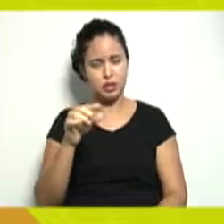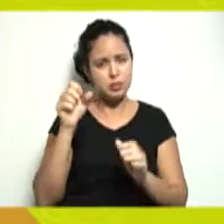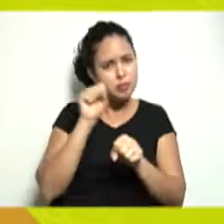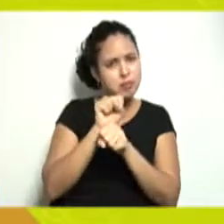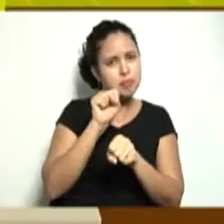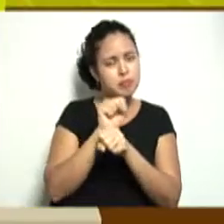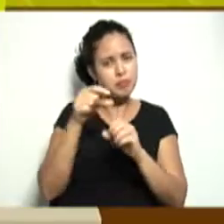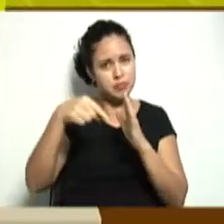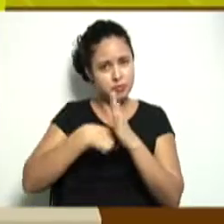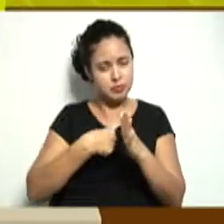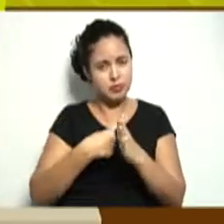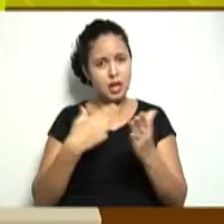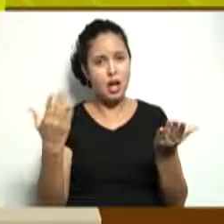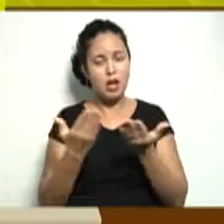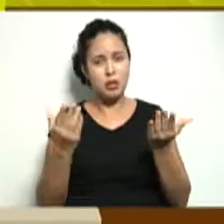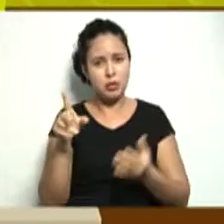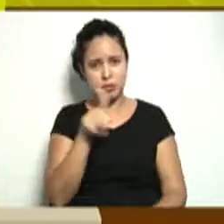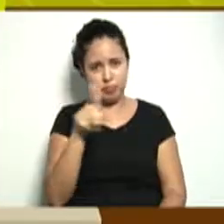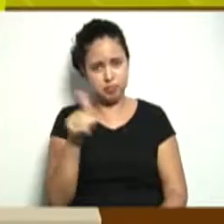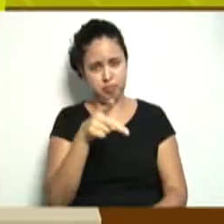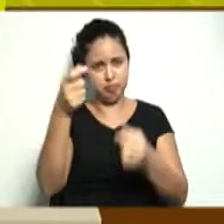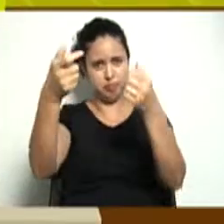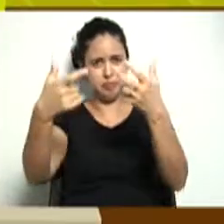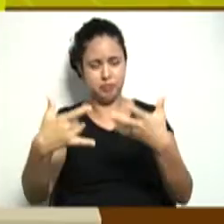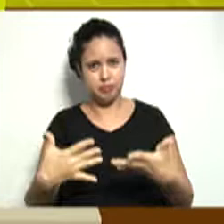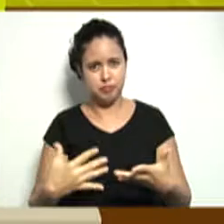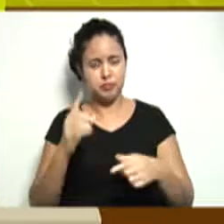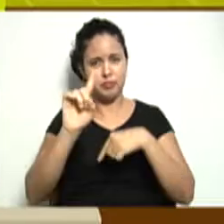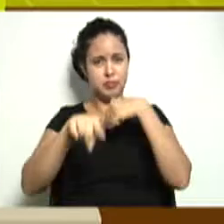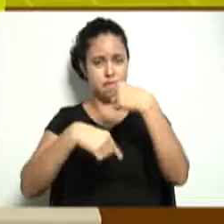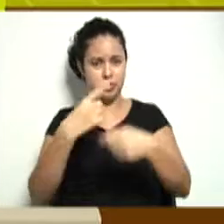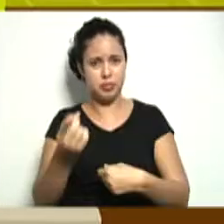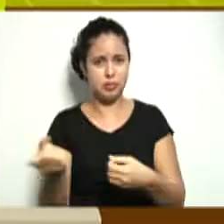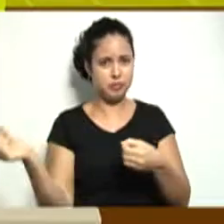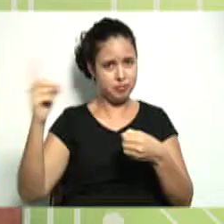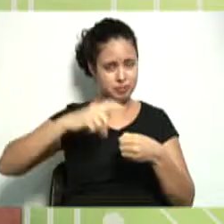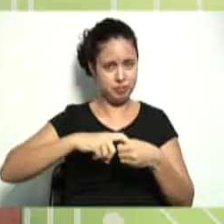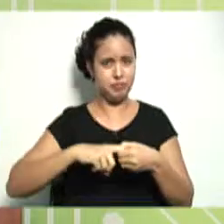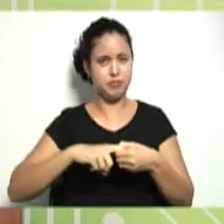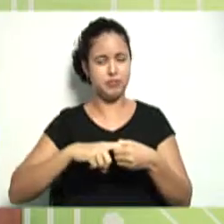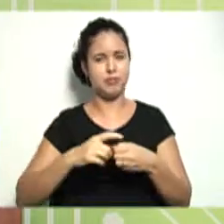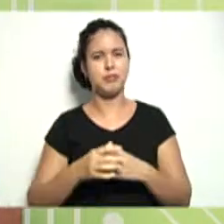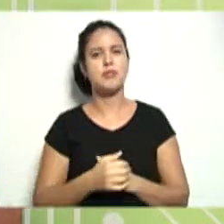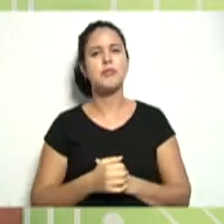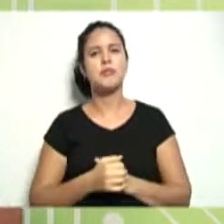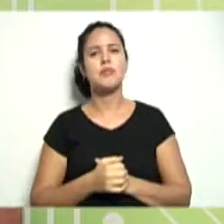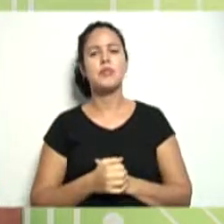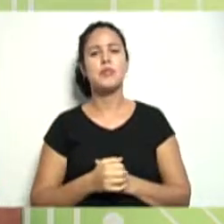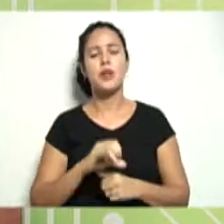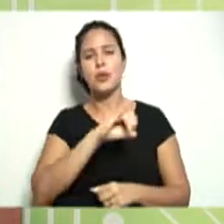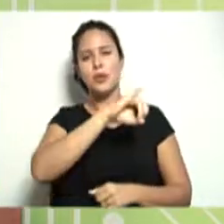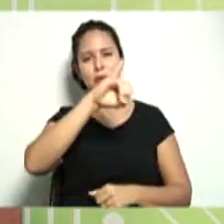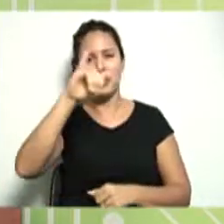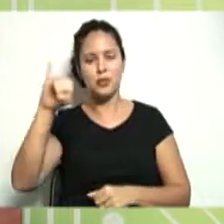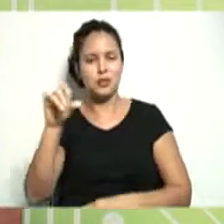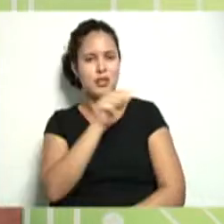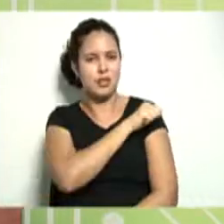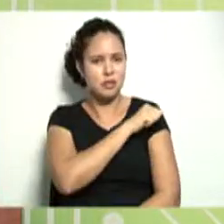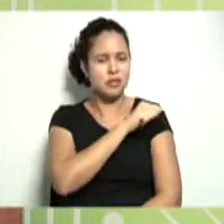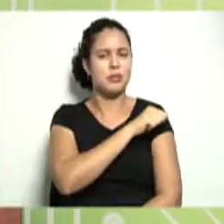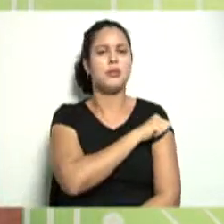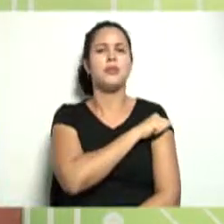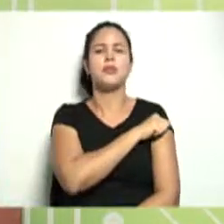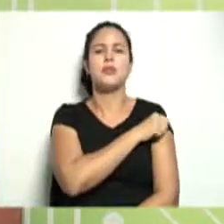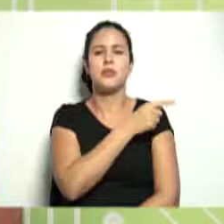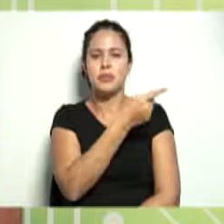pergunta, viu? Agora é com vocês, professores. Daqui a pouco a gente tá de volta. Olá, alunos,